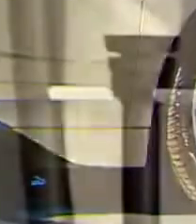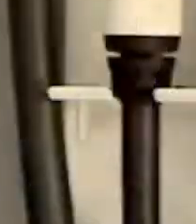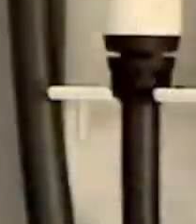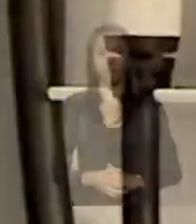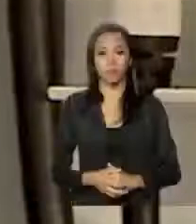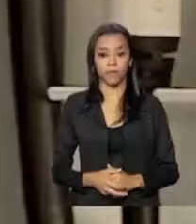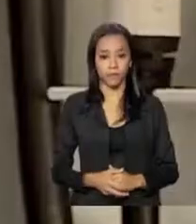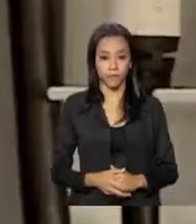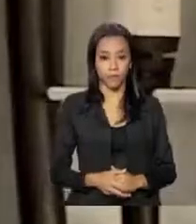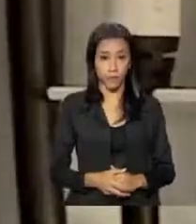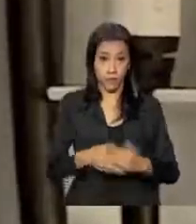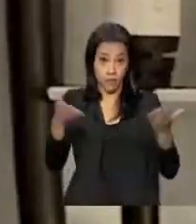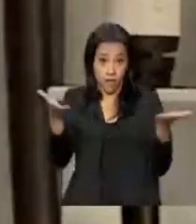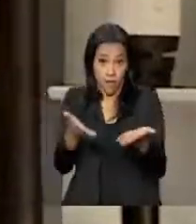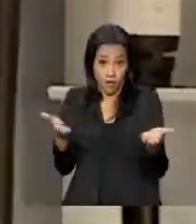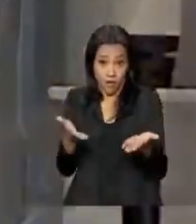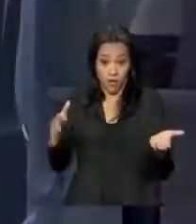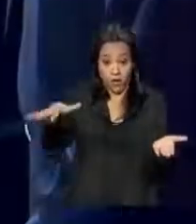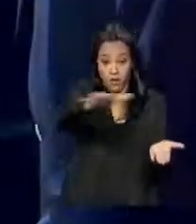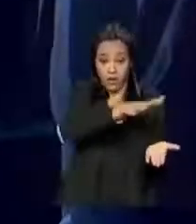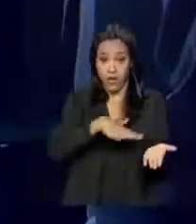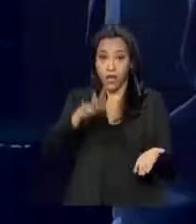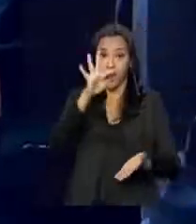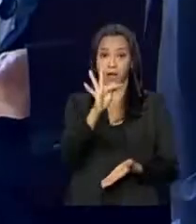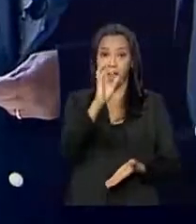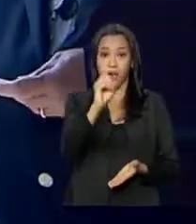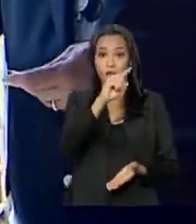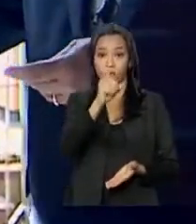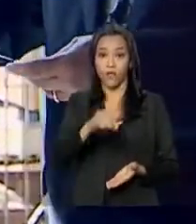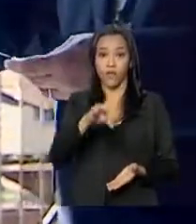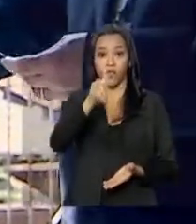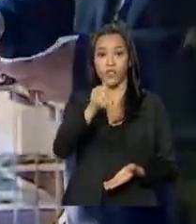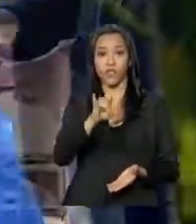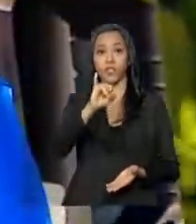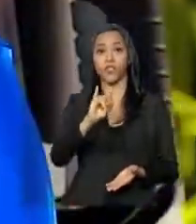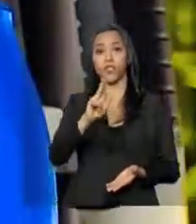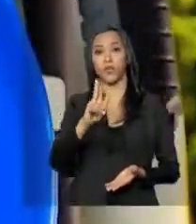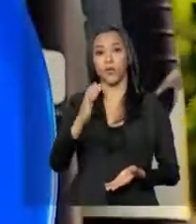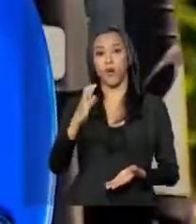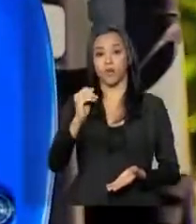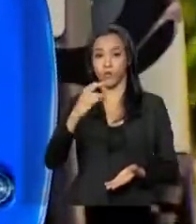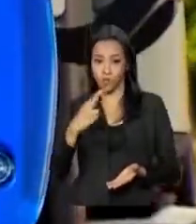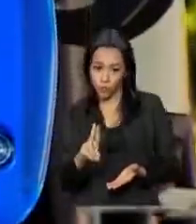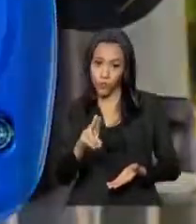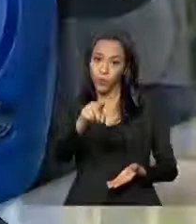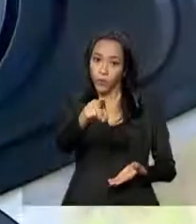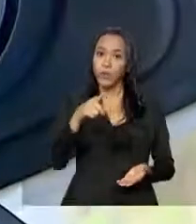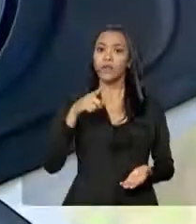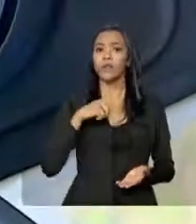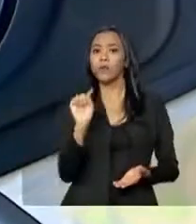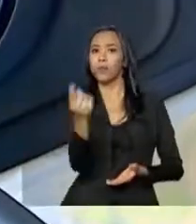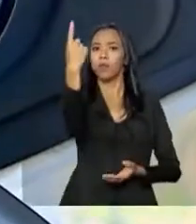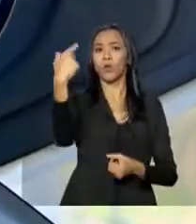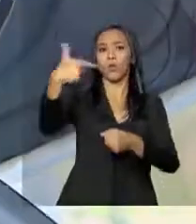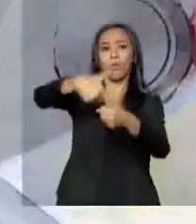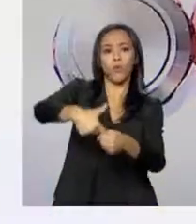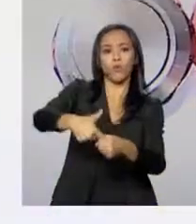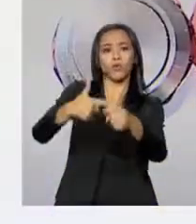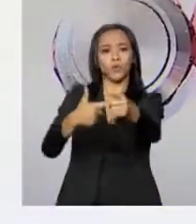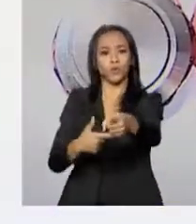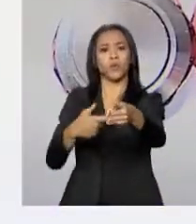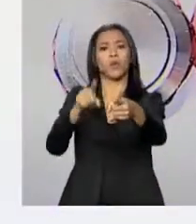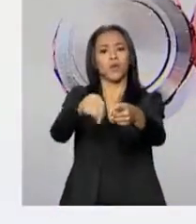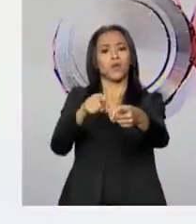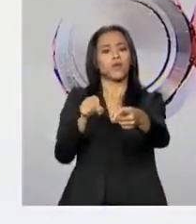Agora, a Foz do Iguaçu conta com o primeiro eletroposto da cidade. O equipamento carrega 80% da bateria